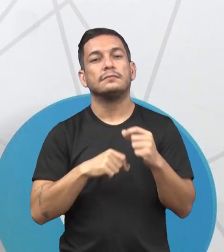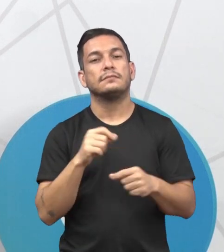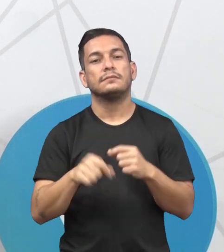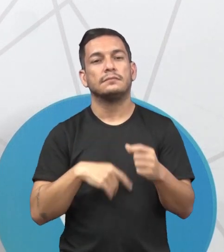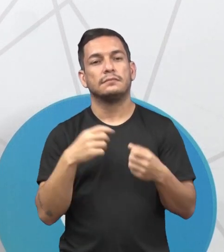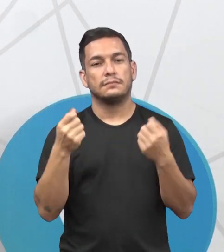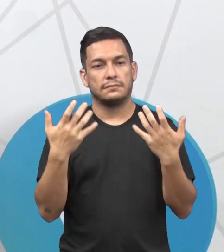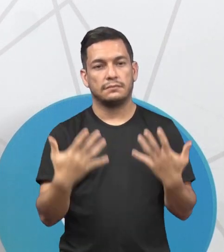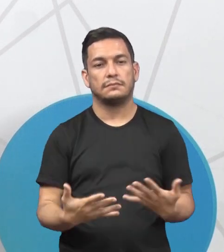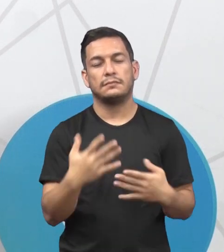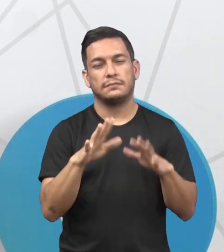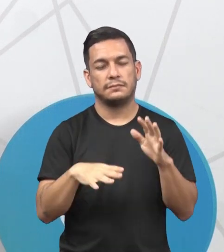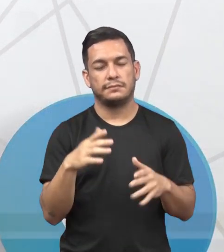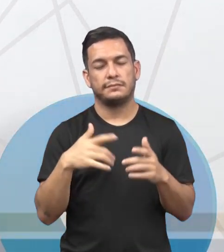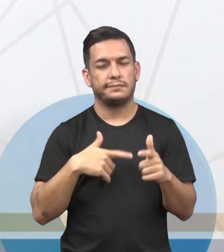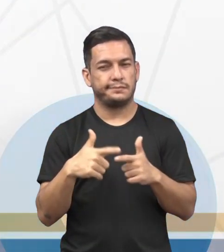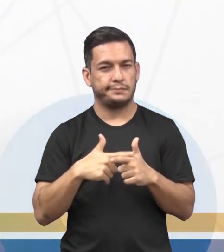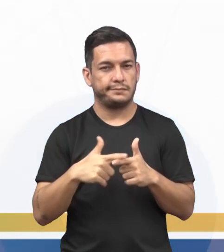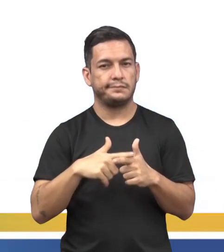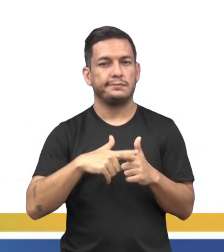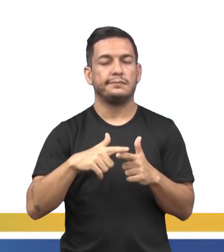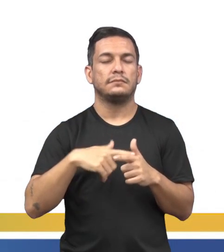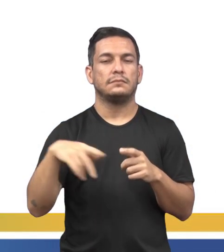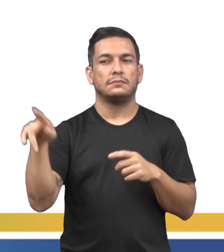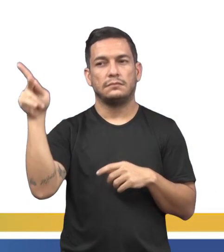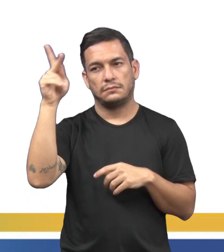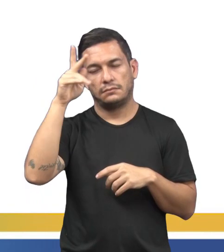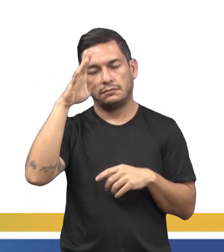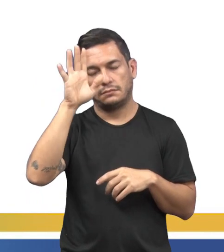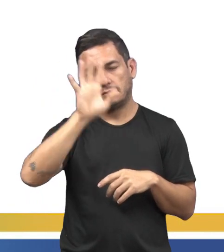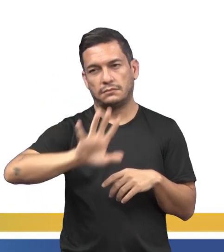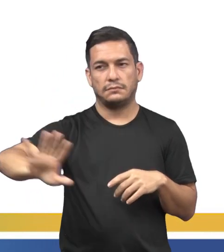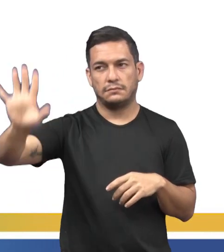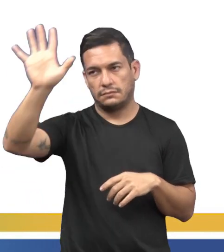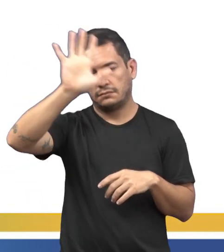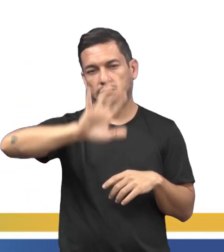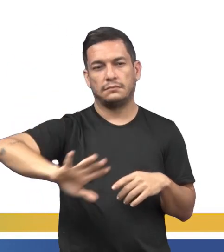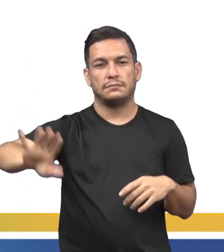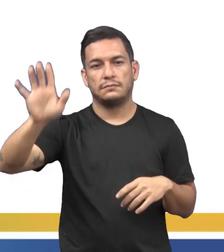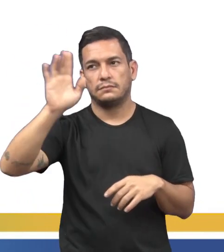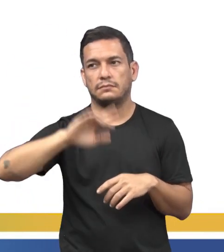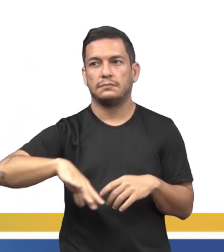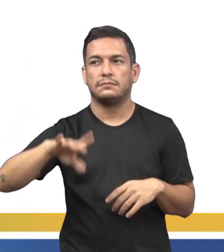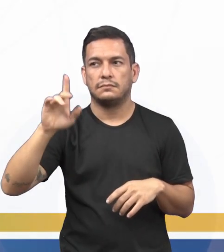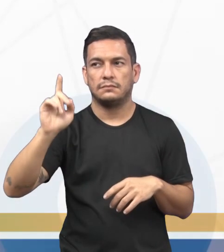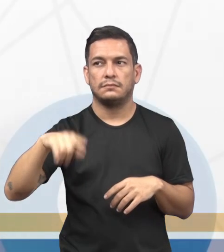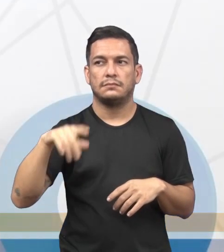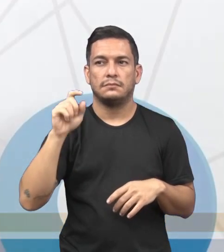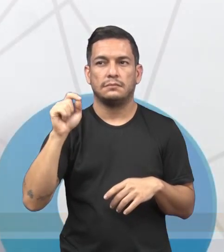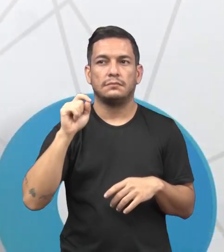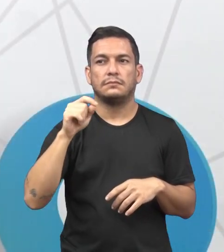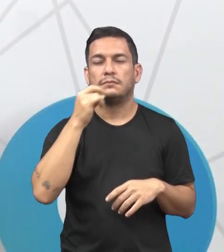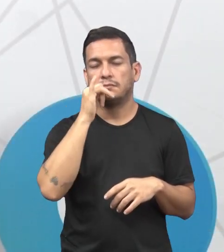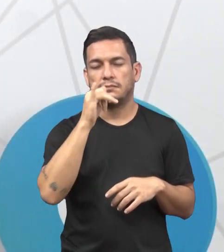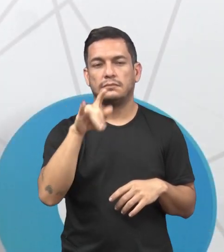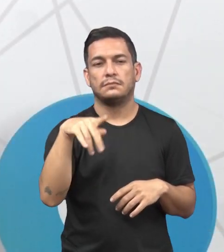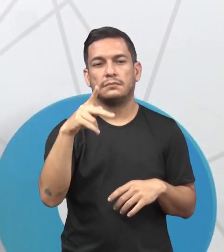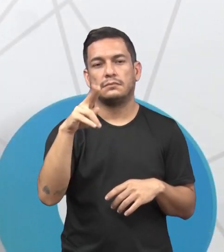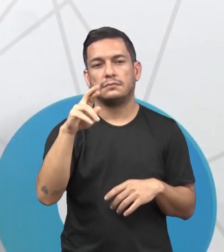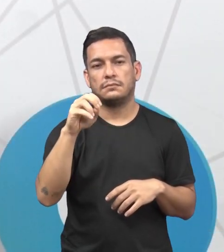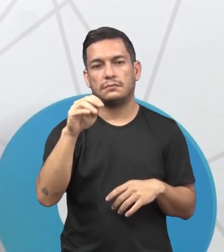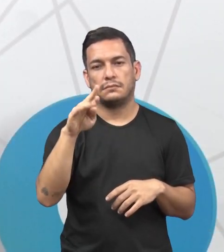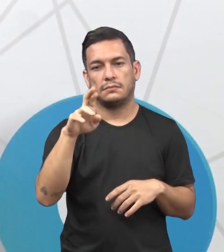narrativa, então existem vários conflitos internacionais pela dominação, pela produção dessa energia, dessa fonte de energia que é o